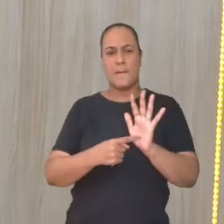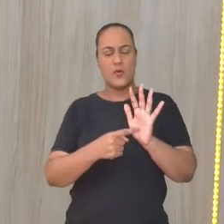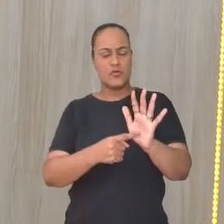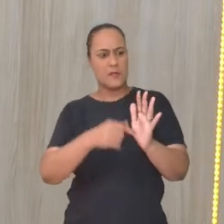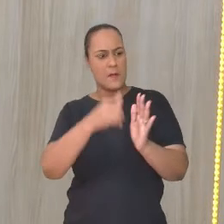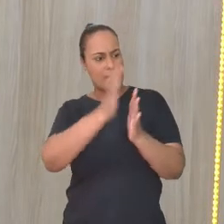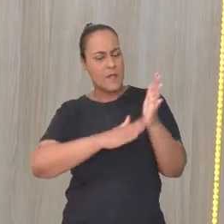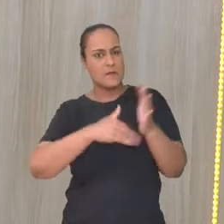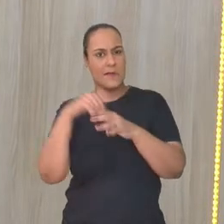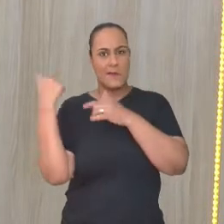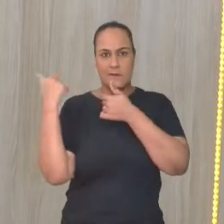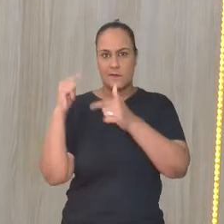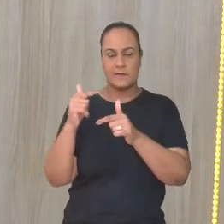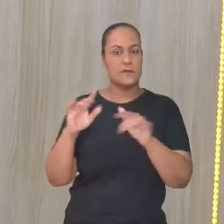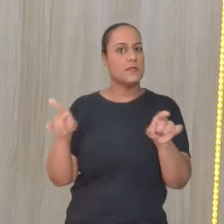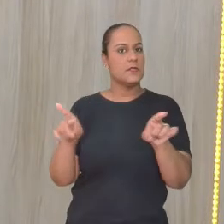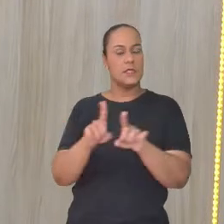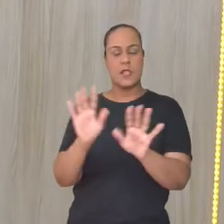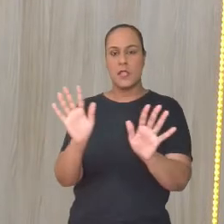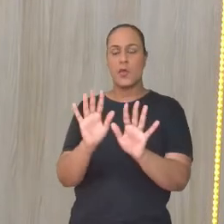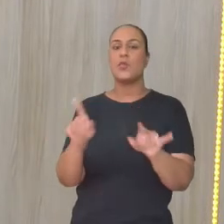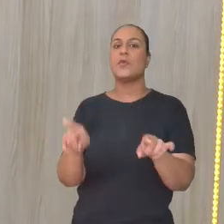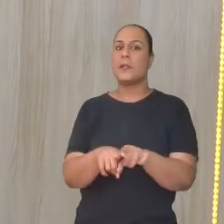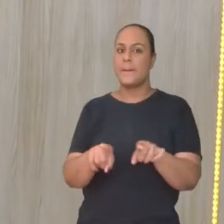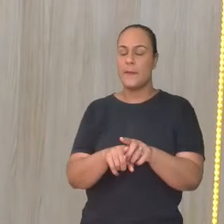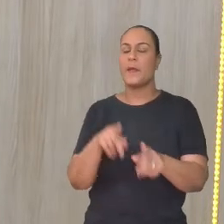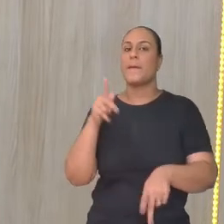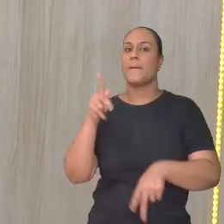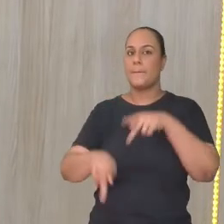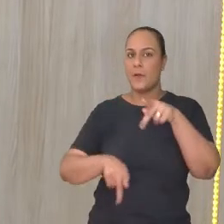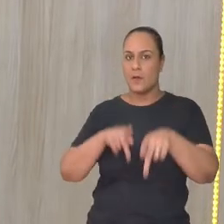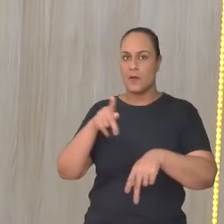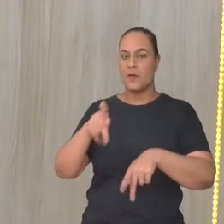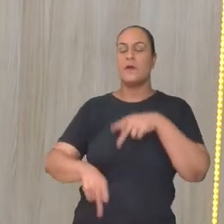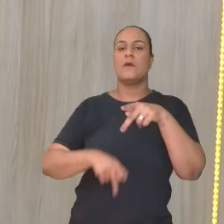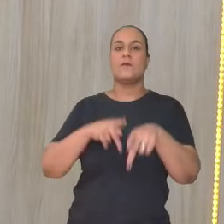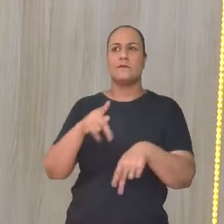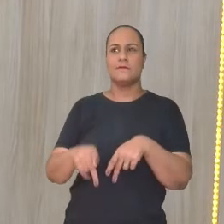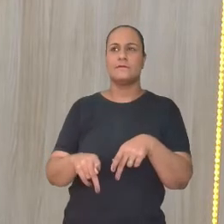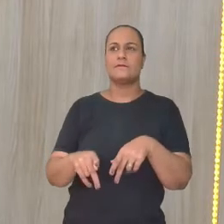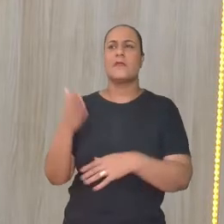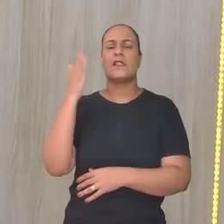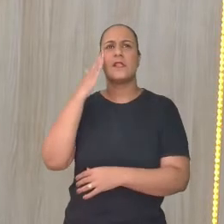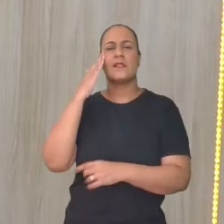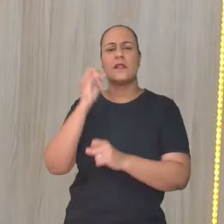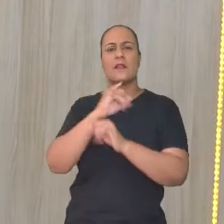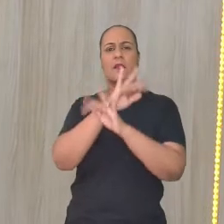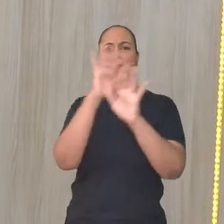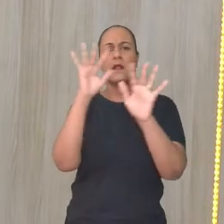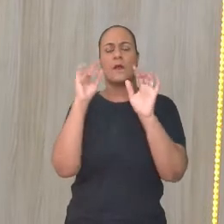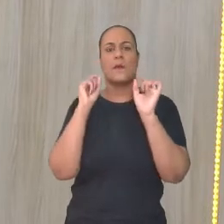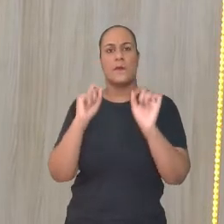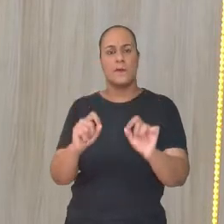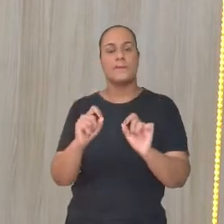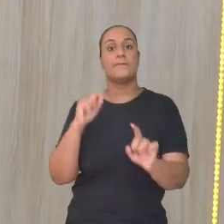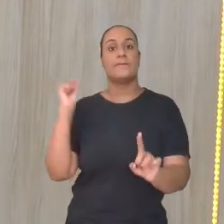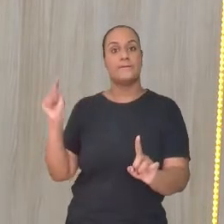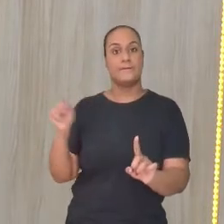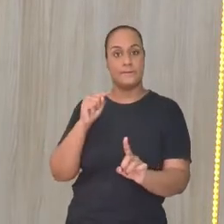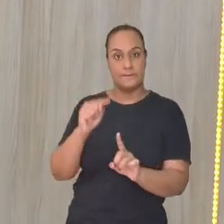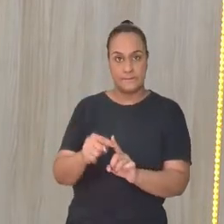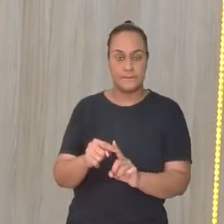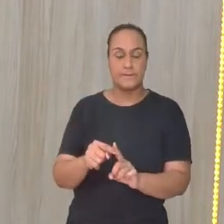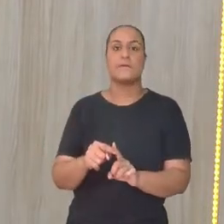também civilizatória, né, porque eles partiam do entendimento de que pudessem, nessa missão